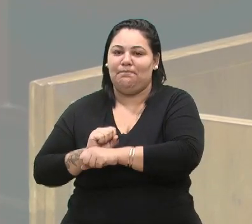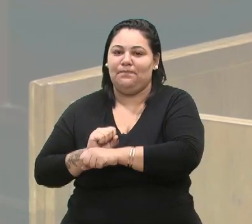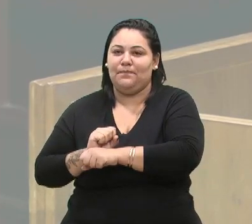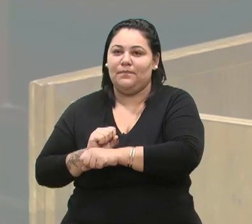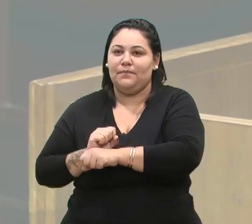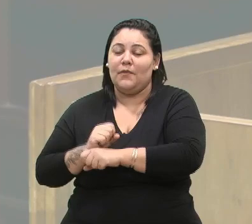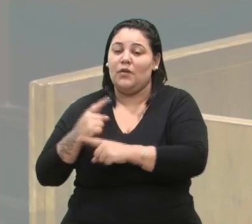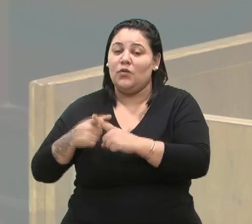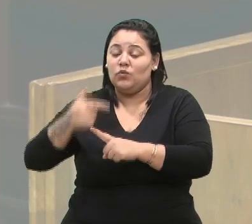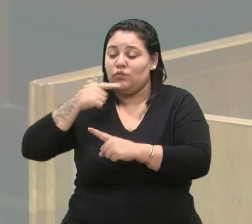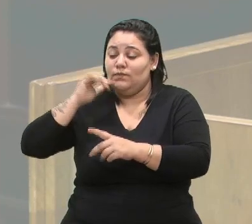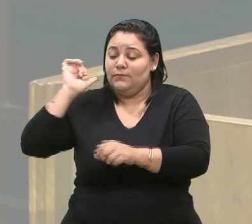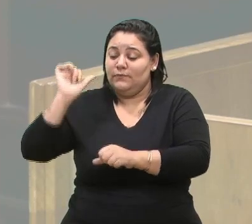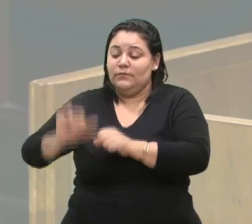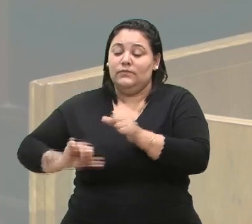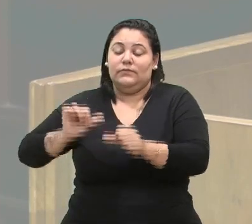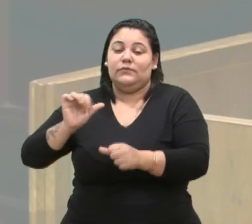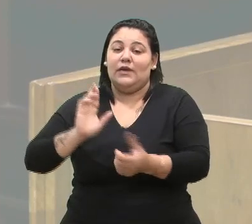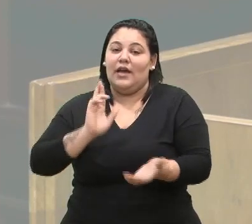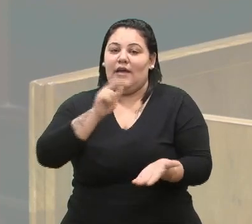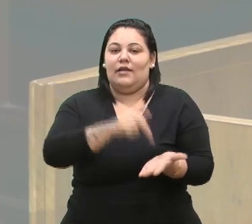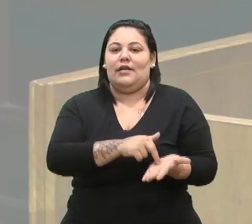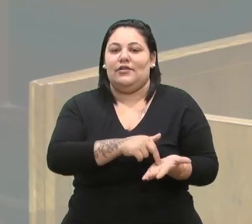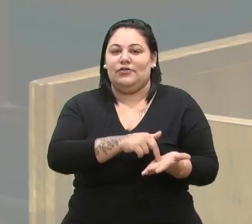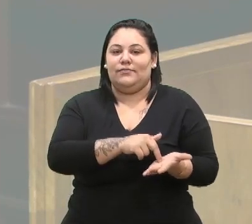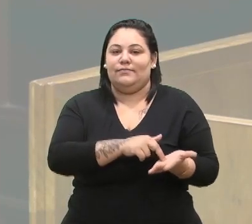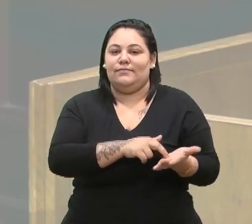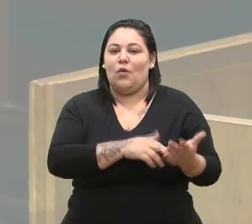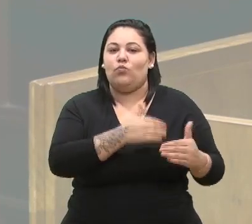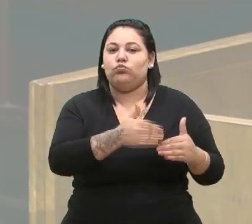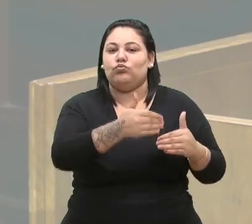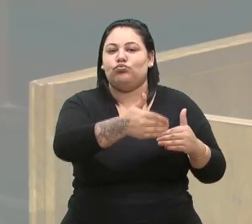se torne realidade